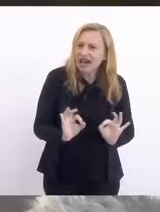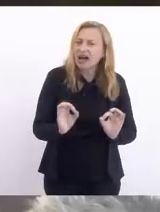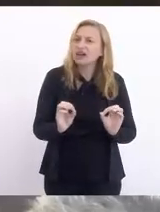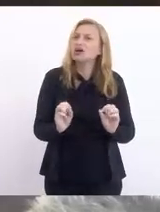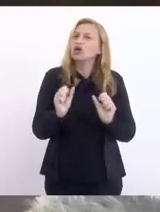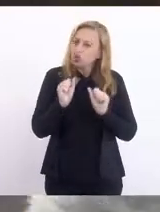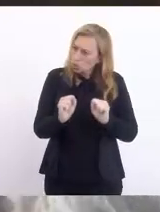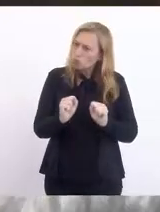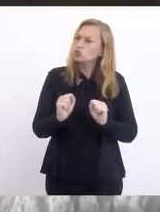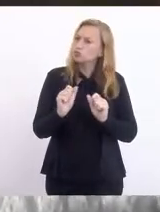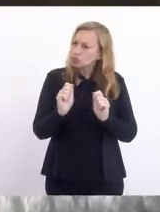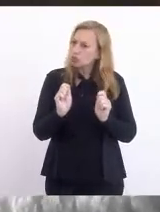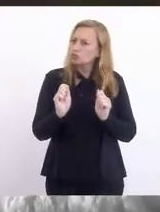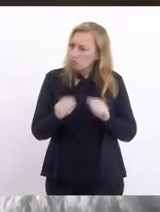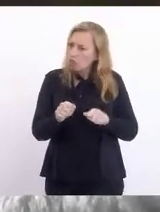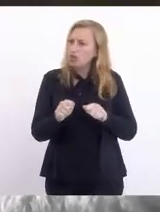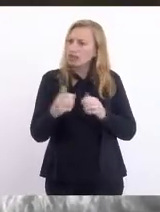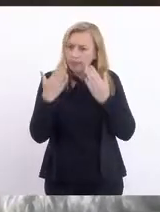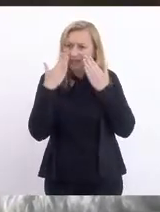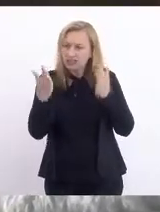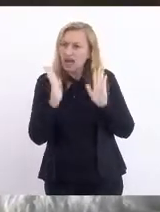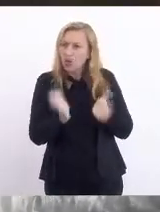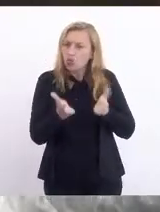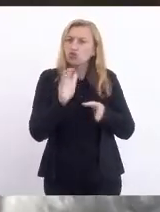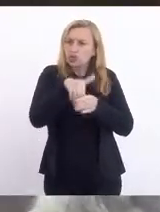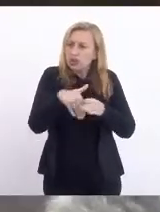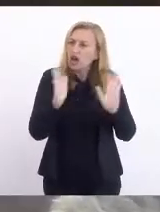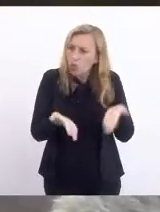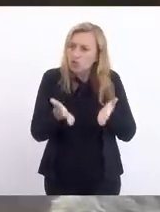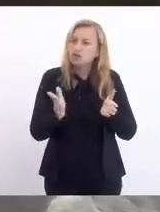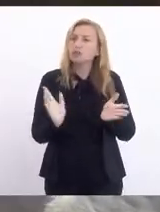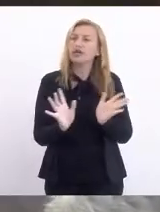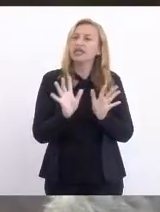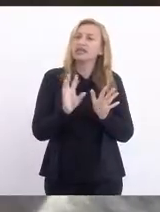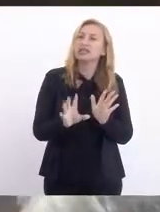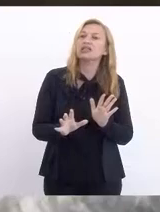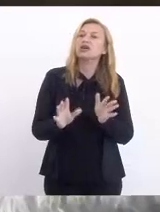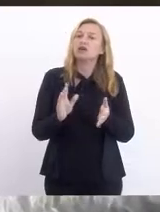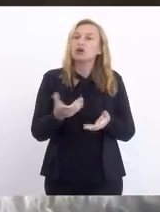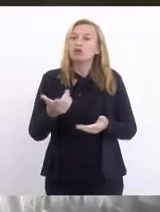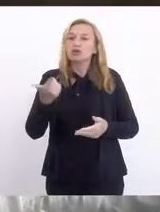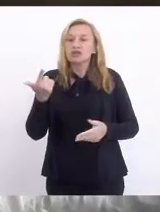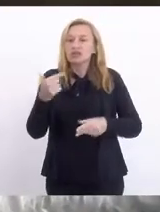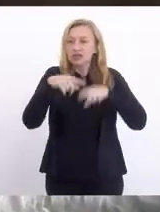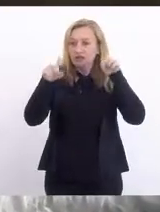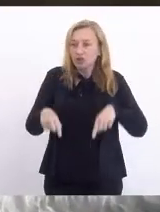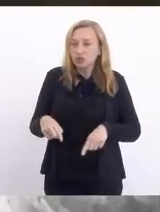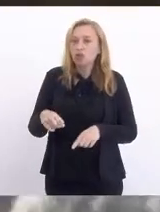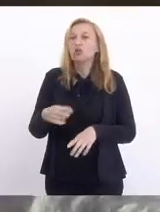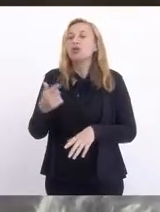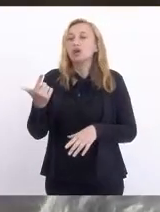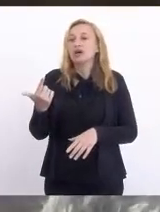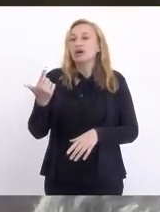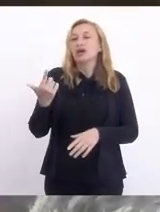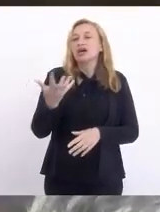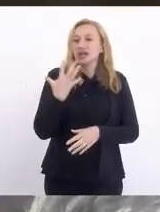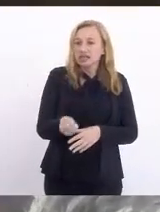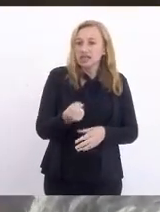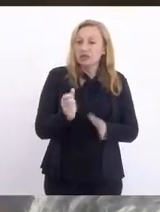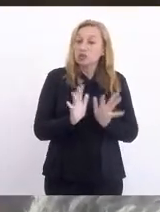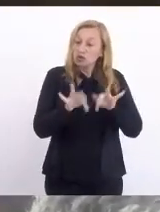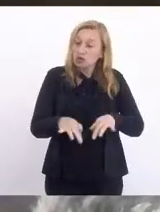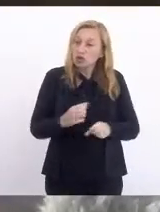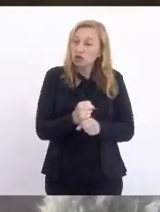todos podem apresentar você não voltar hoje para que o dinheiro caia na conta do servidor ainda no fim deste ano